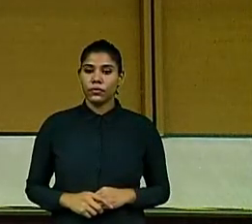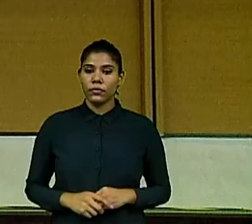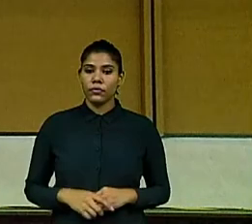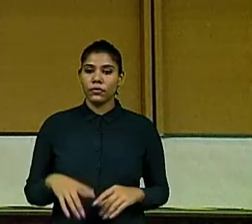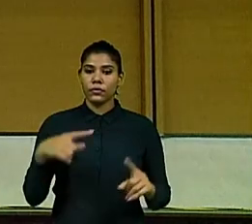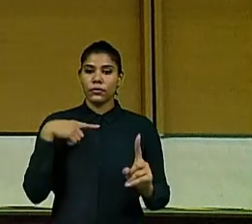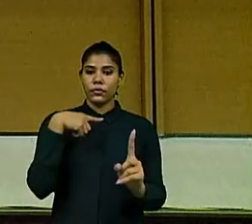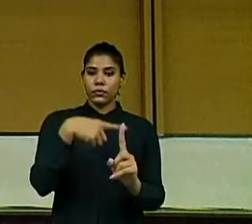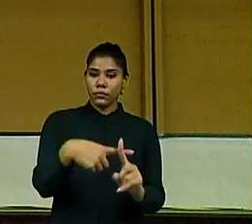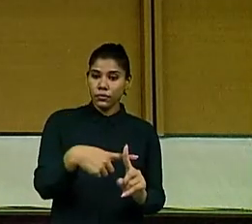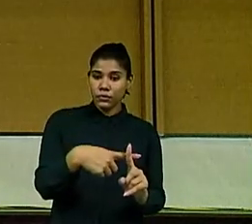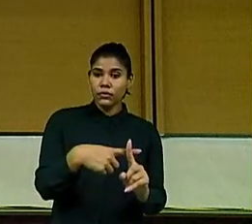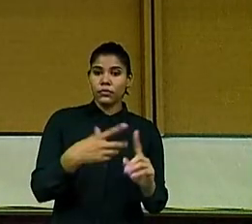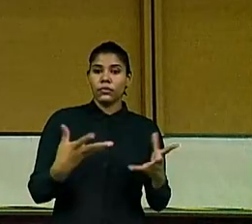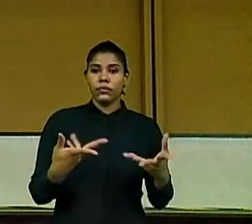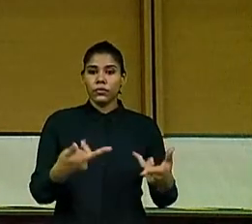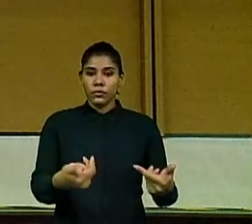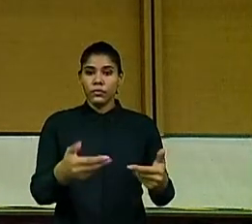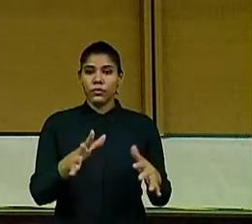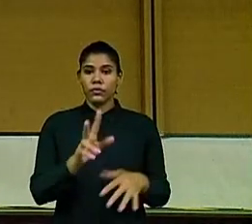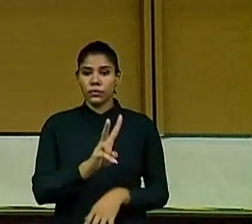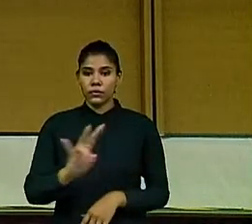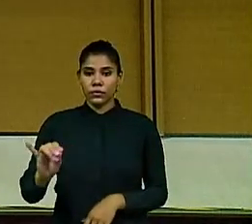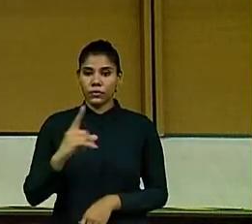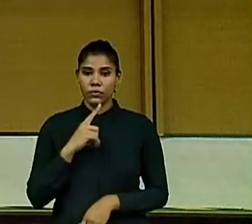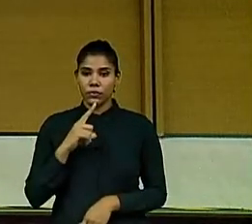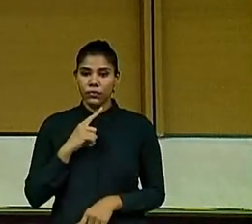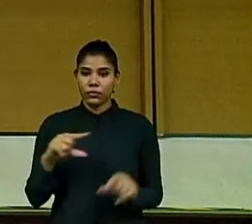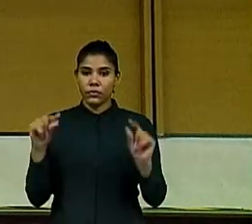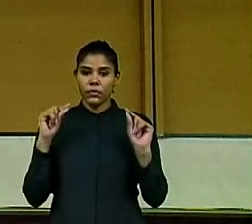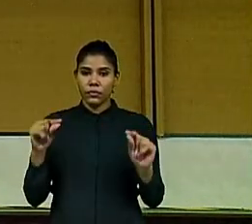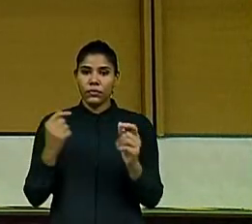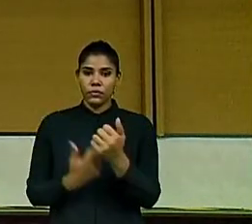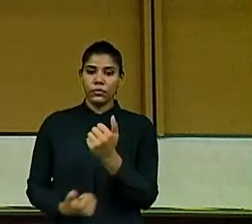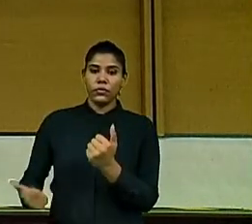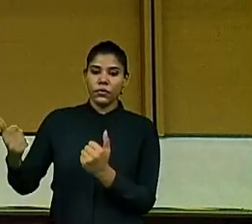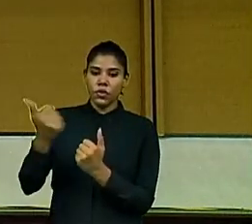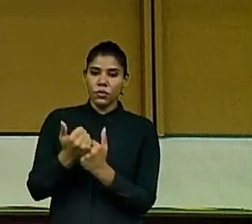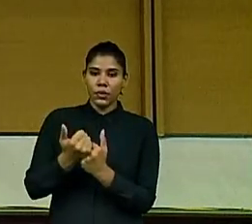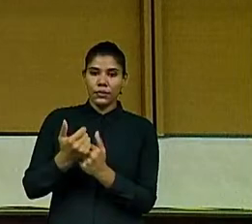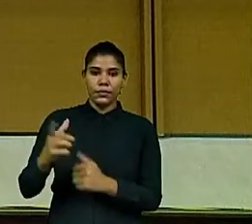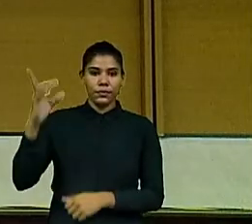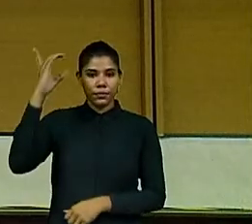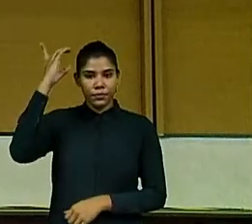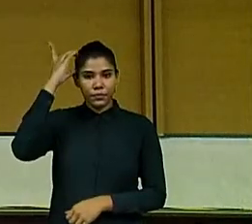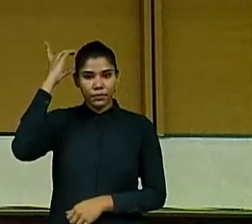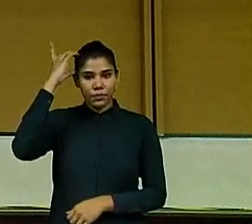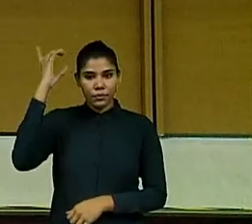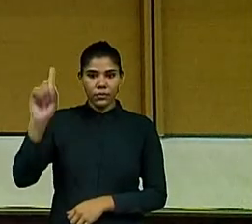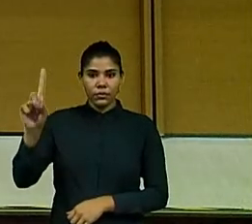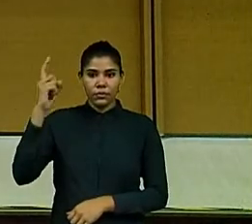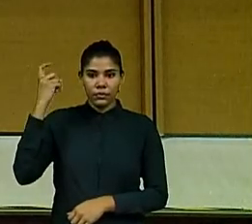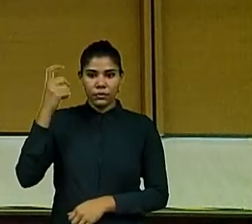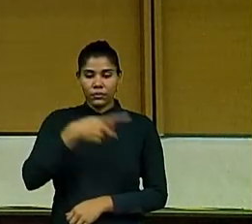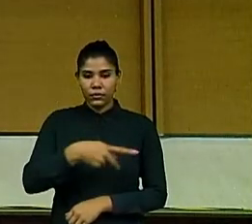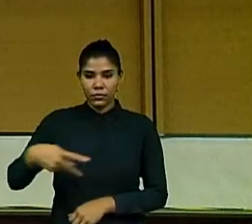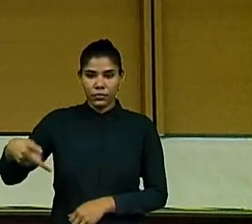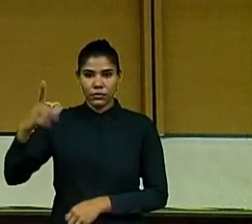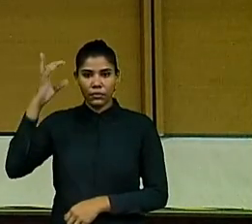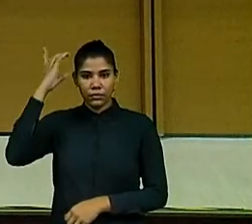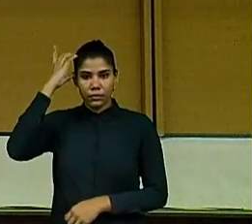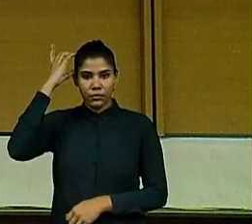ó que a gente vai ter uma sucessora que é a ex-presidente Dilma Rousseff tá